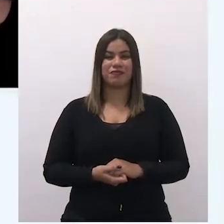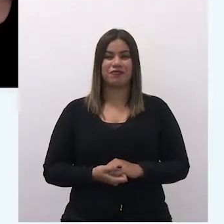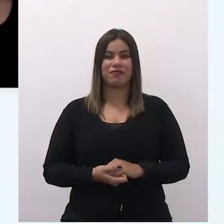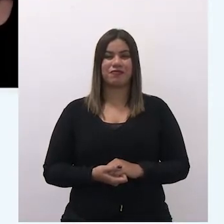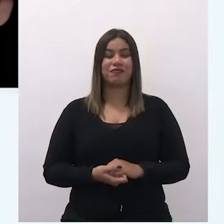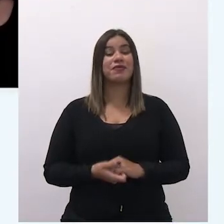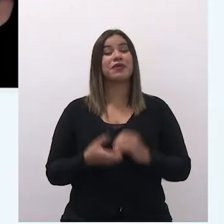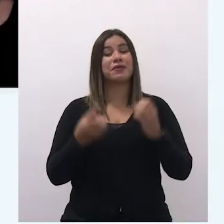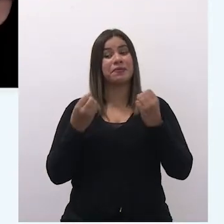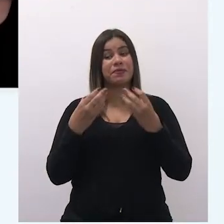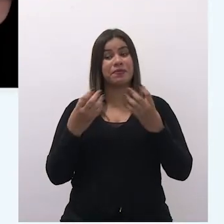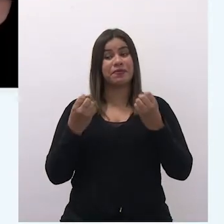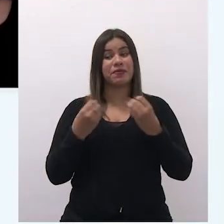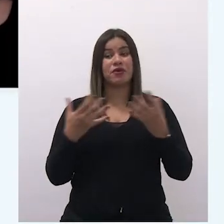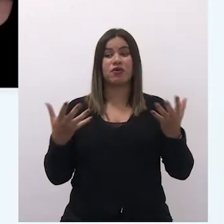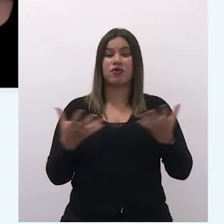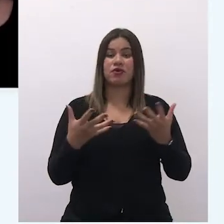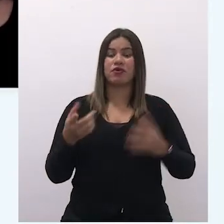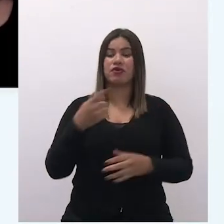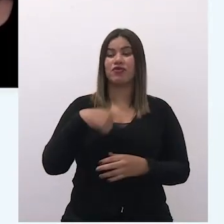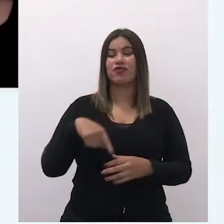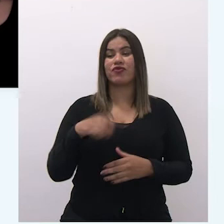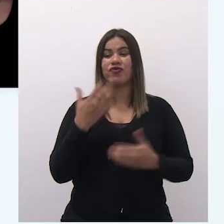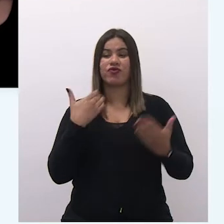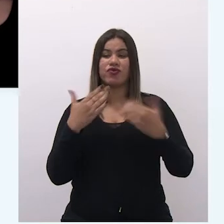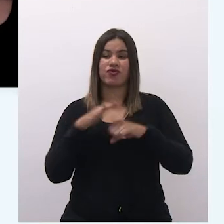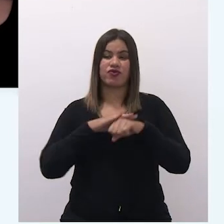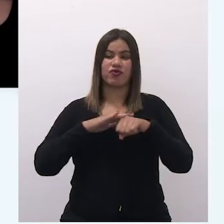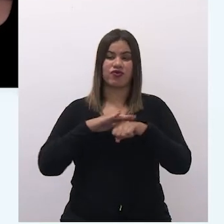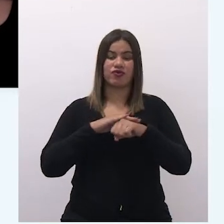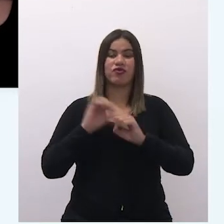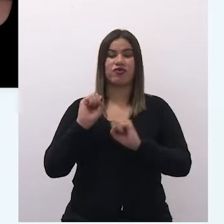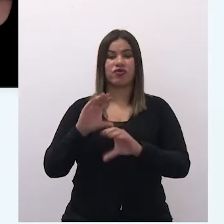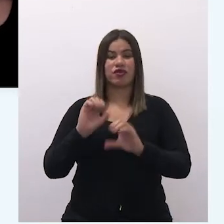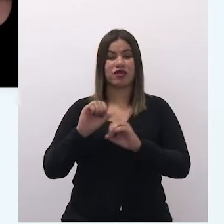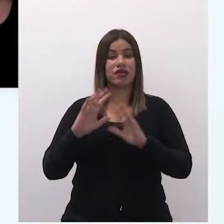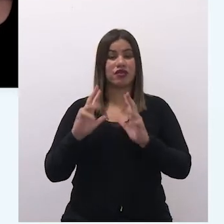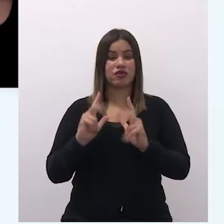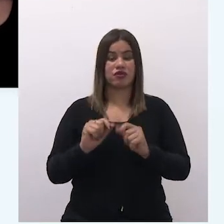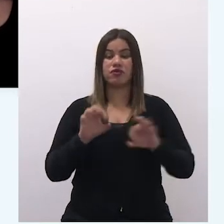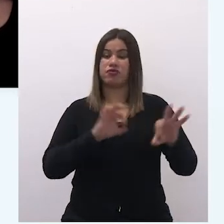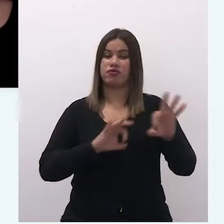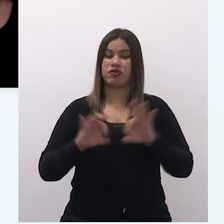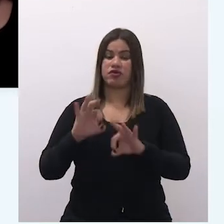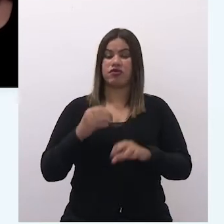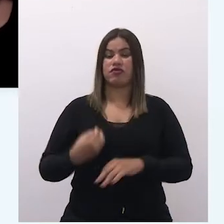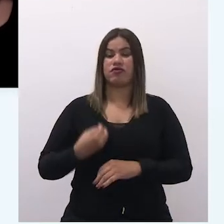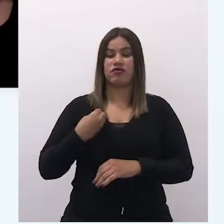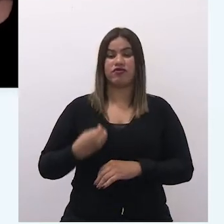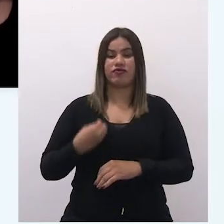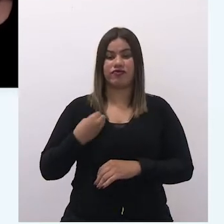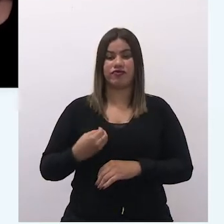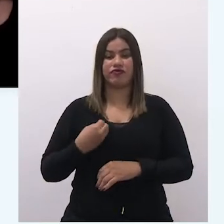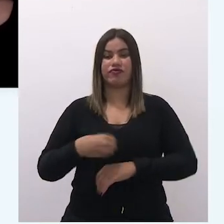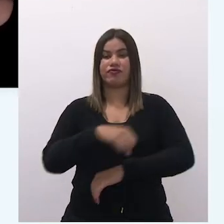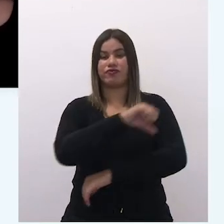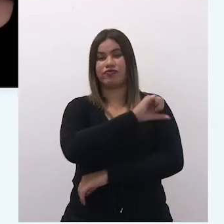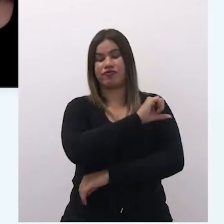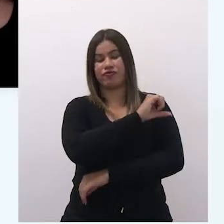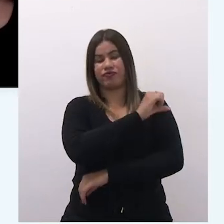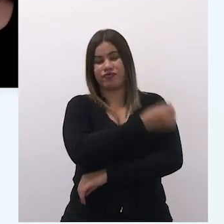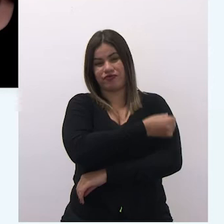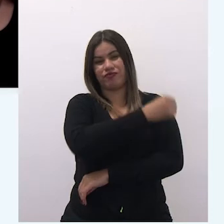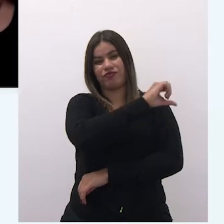Bom, hoje nós vamos falar um pouquinho sobre educação integral e projeto de vida nos anos finais.